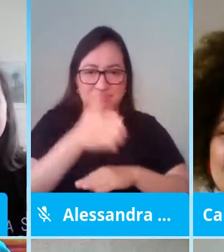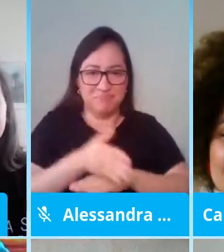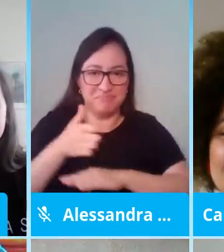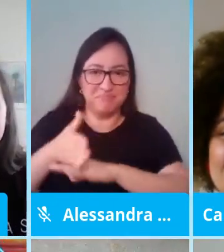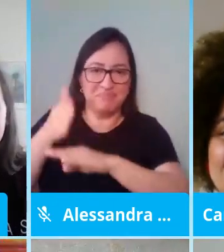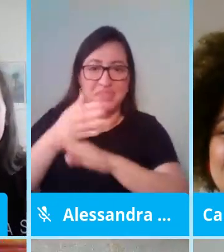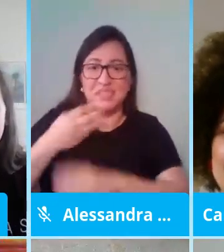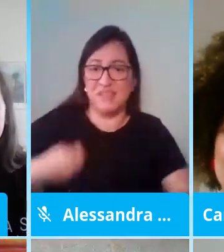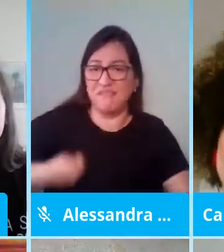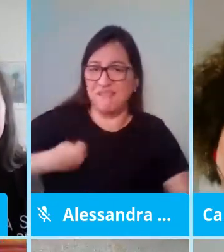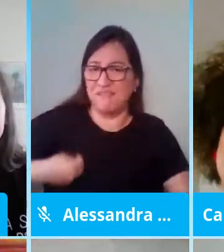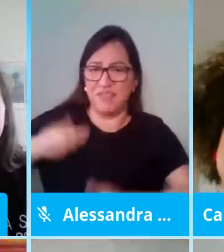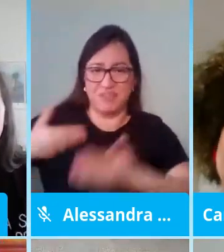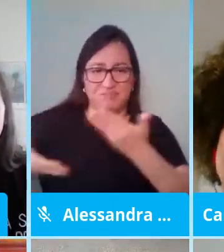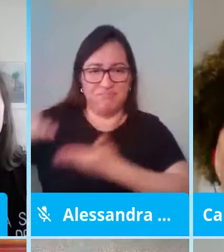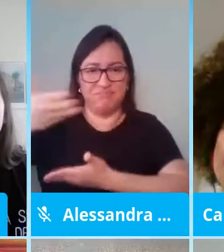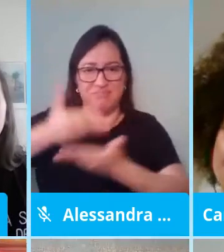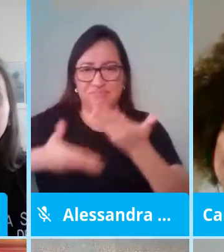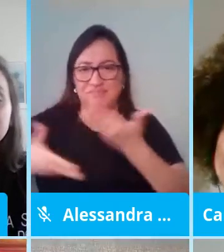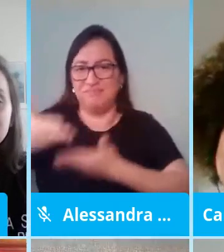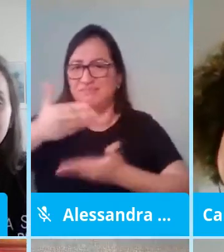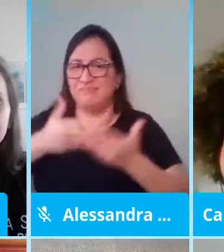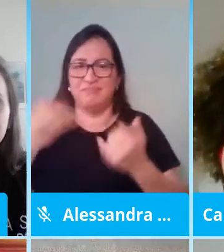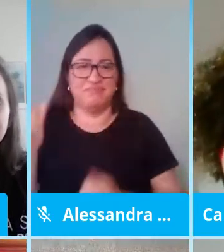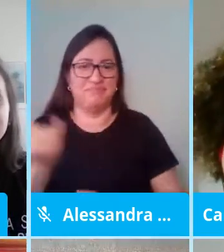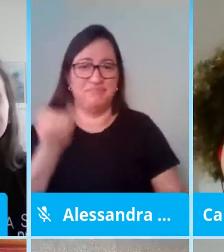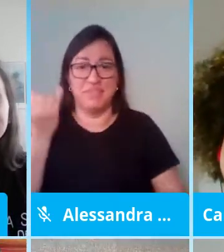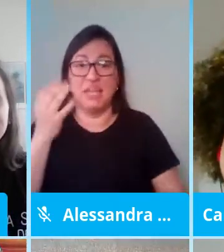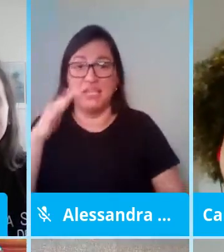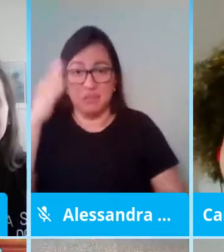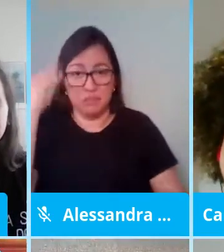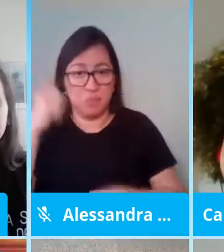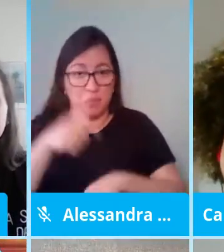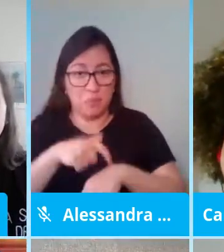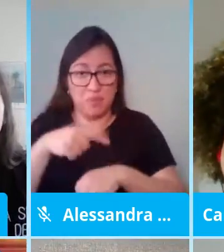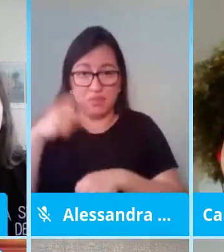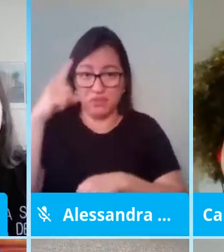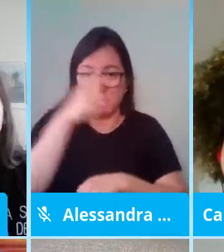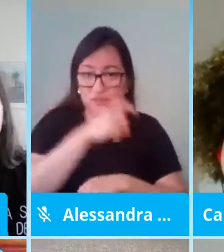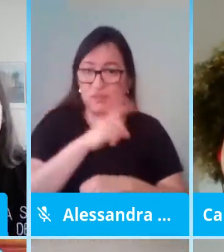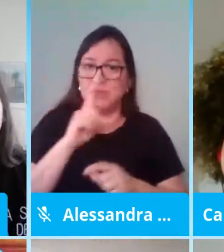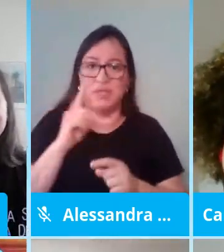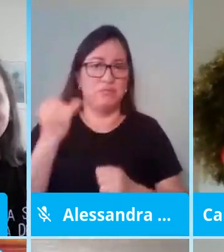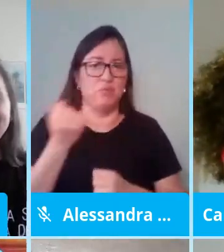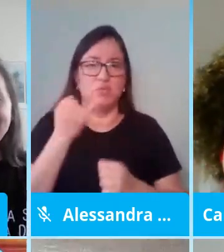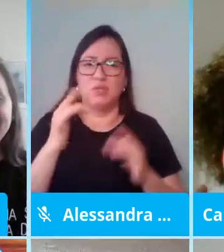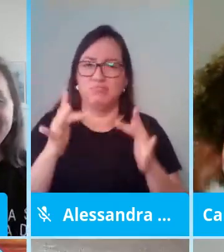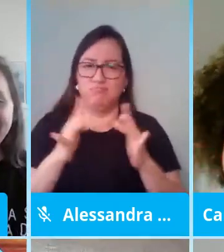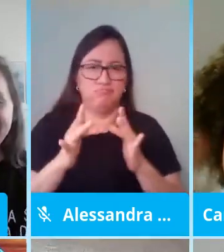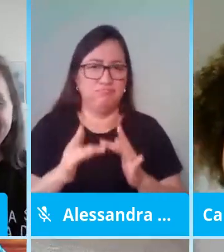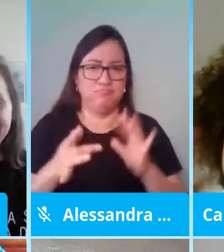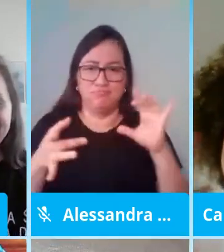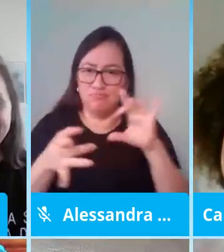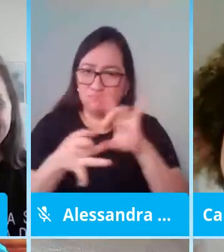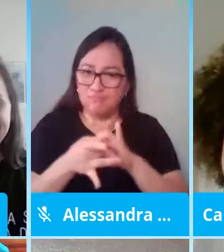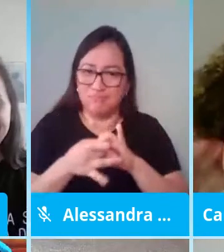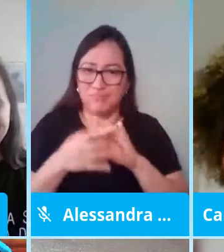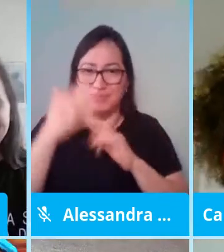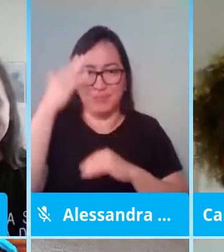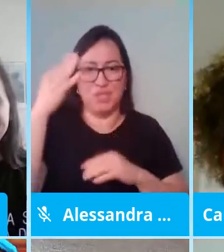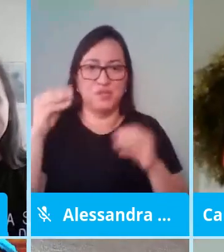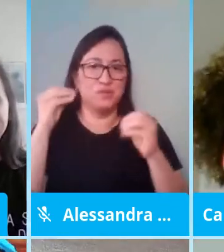das outras e uns dos outros, mesmo em momentos tão difíceis. Um beijo grande. Tchau,